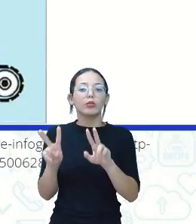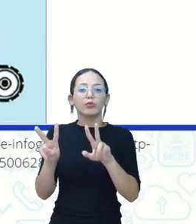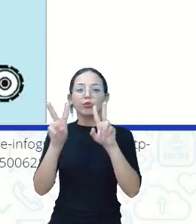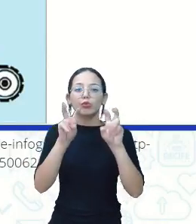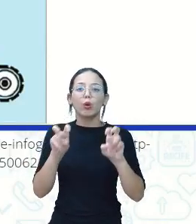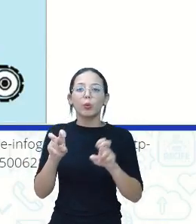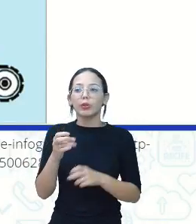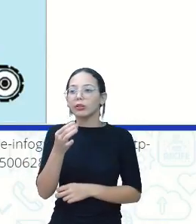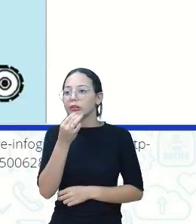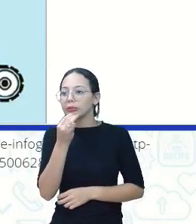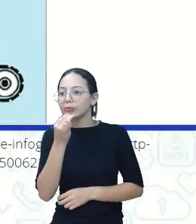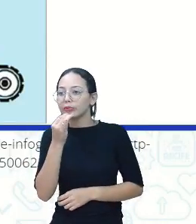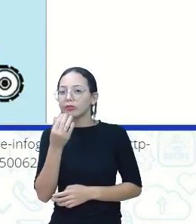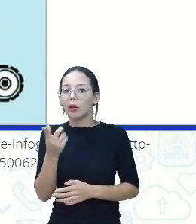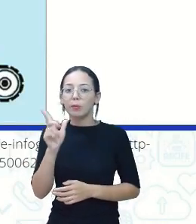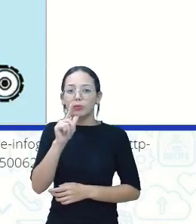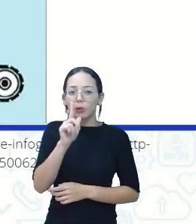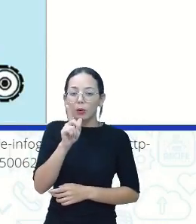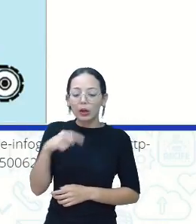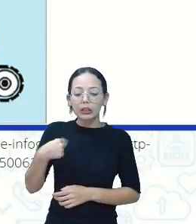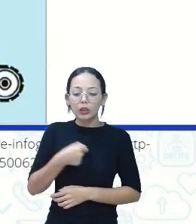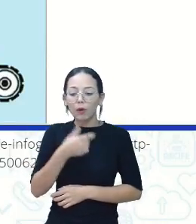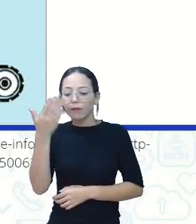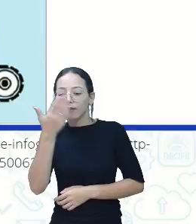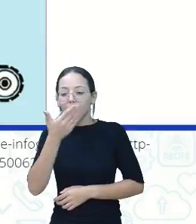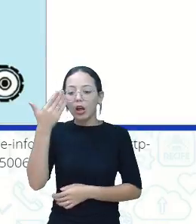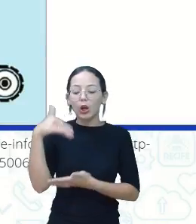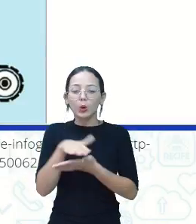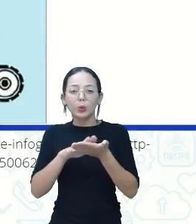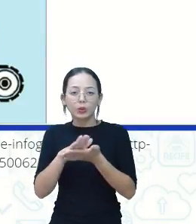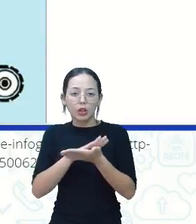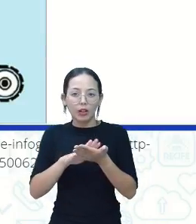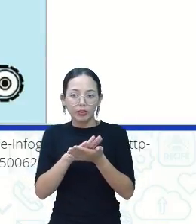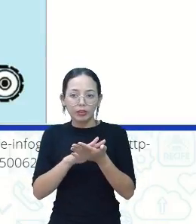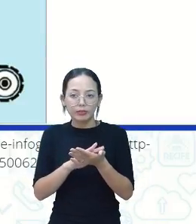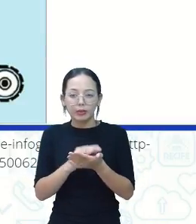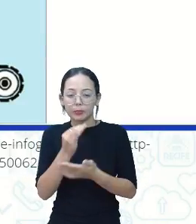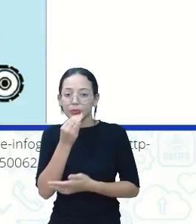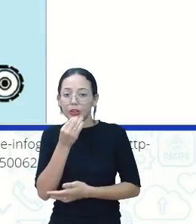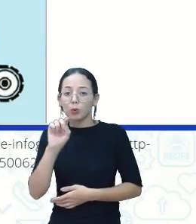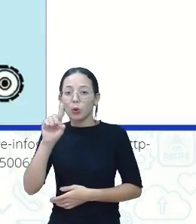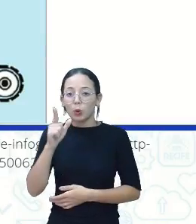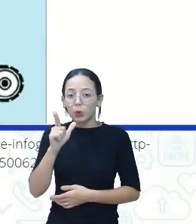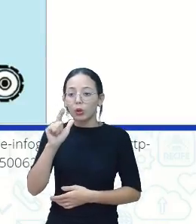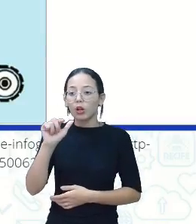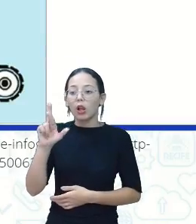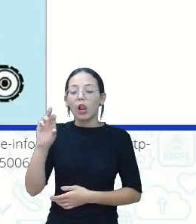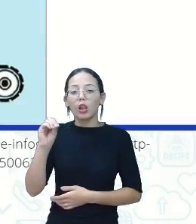relação à água que a gente não está vendo. Por exemplo, 1 litro de leite gasta